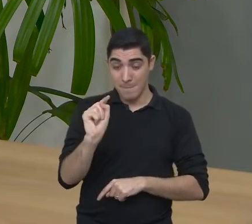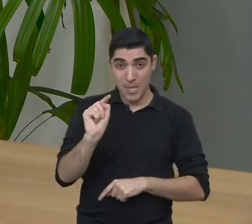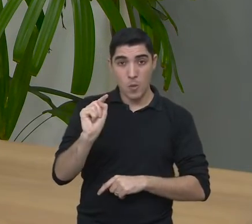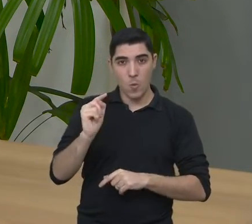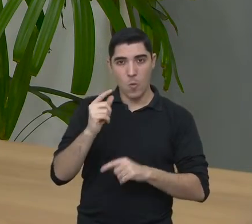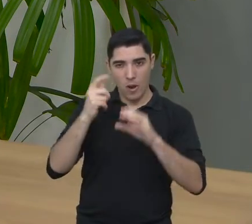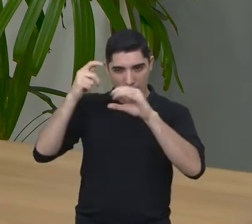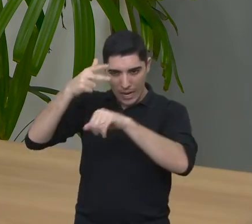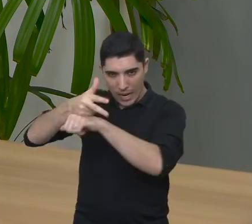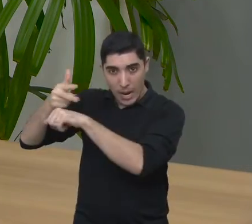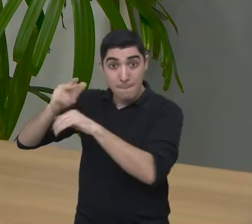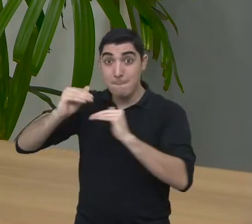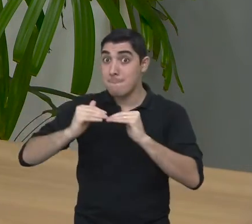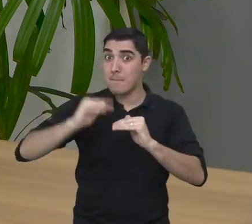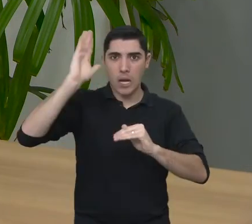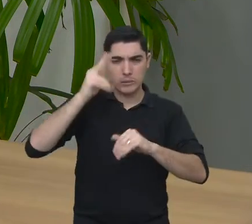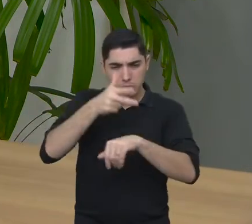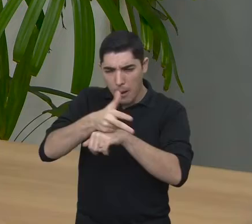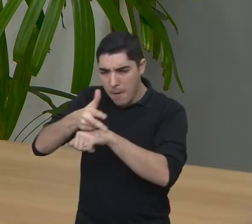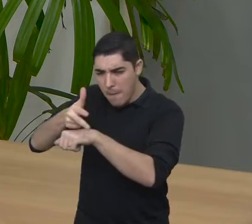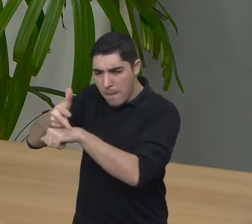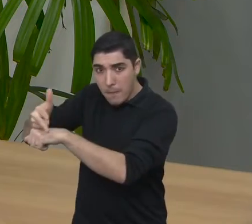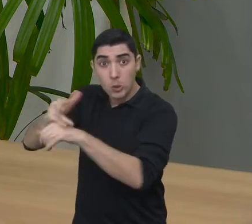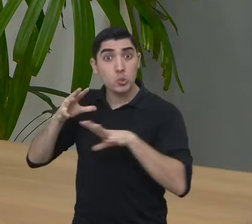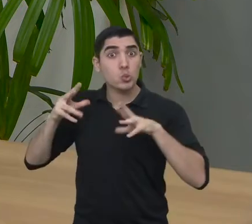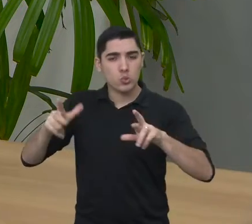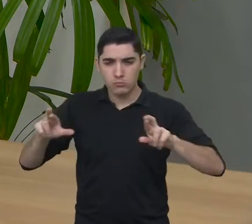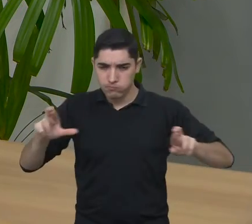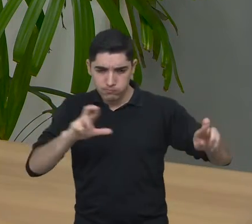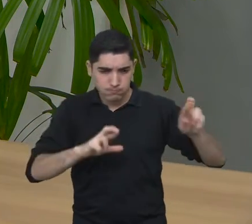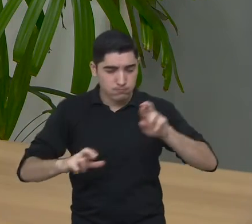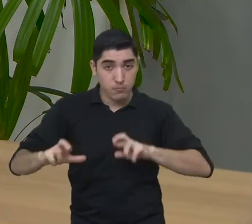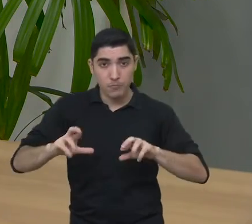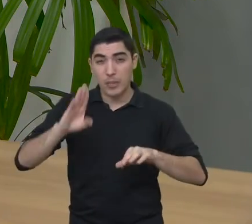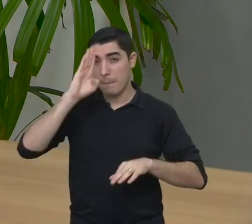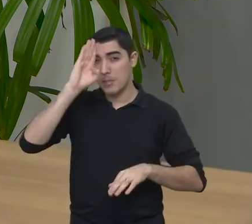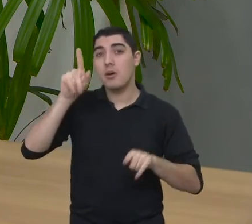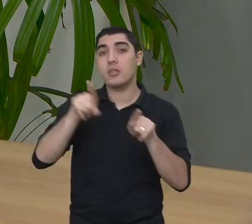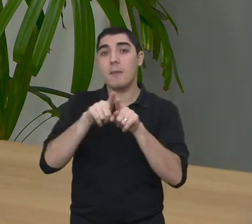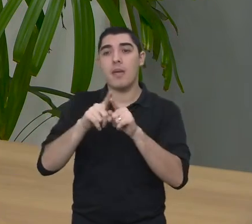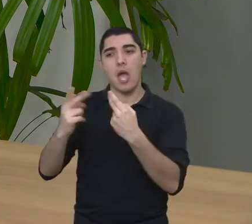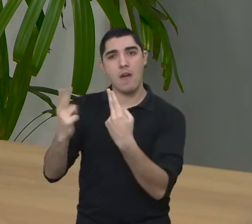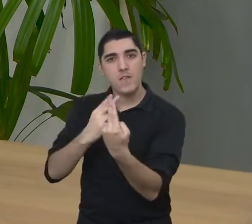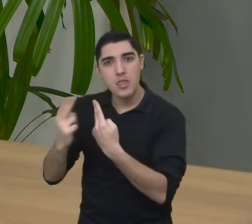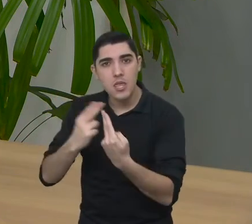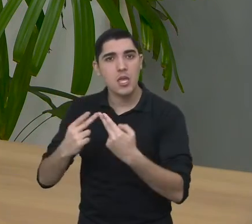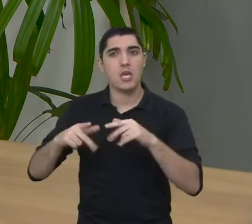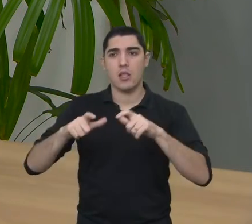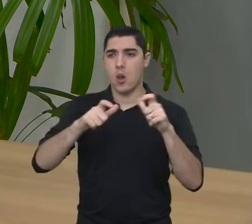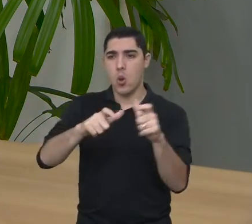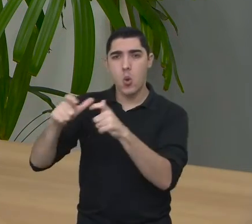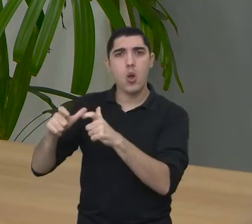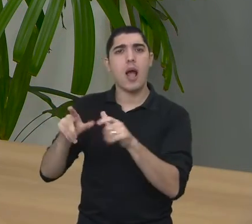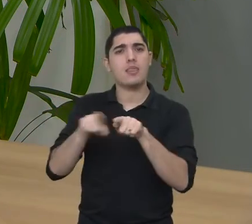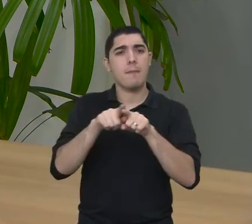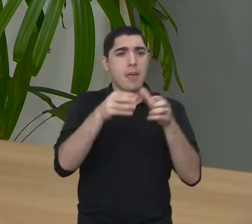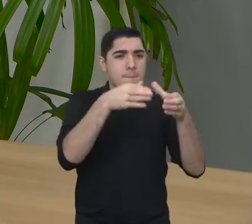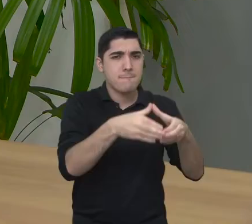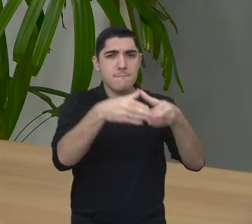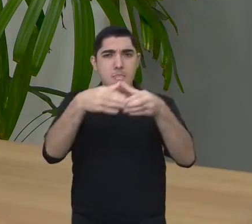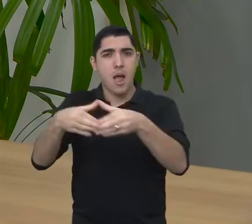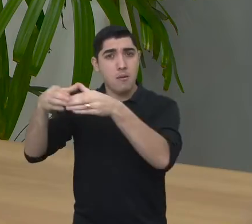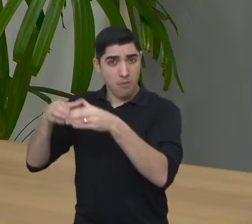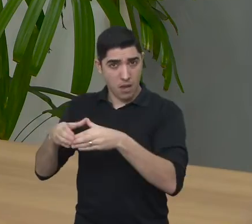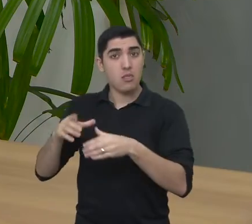de monitoramento no município, e essas câmeras, principalmente nos principais corredores, nas principais vias, em todos os bairros,